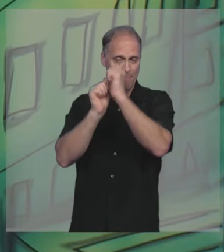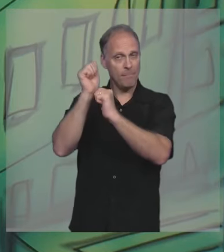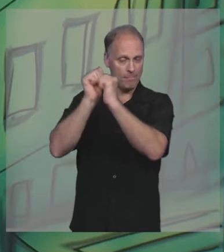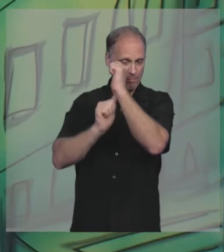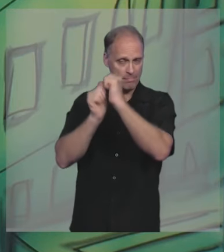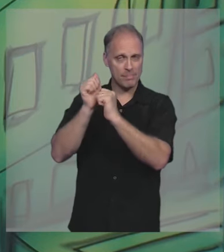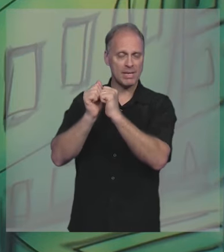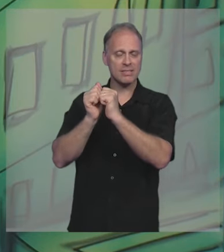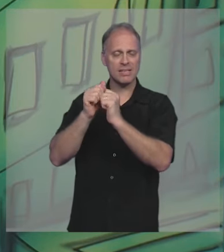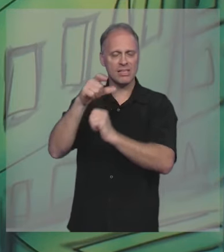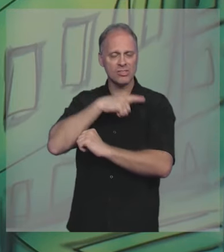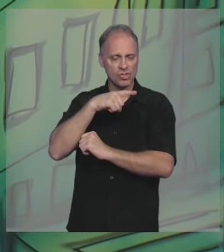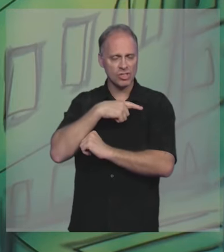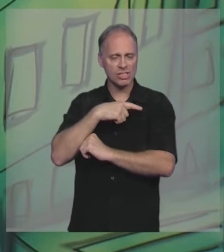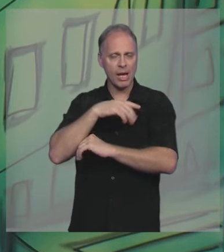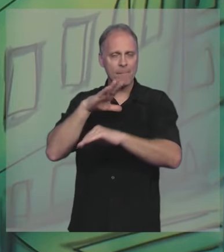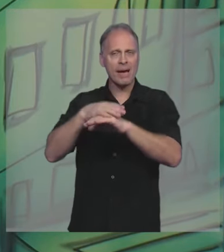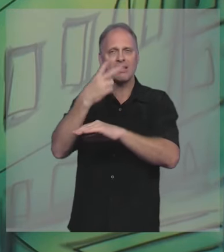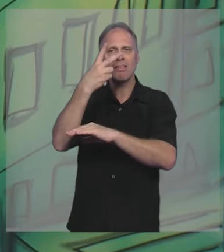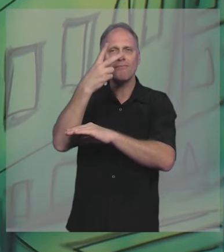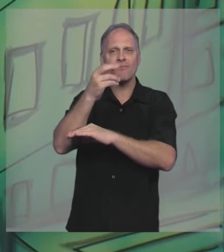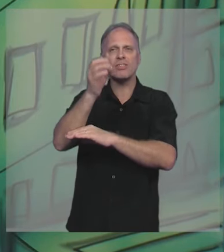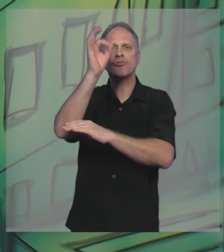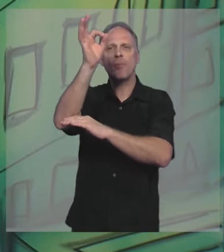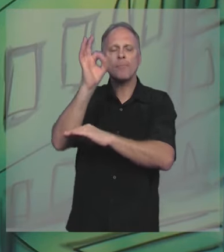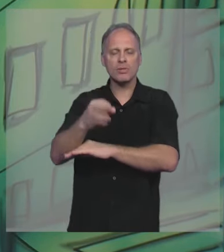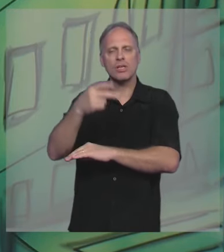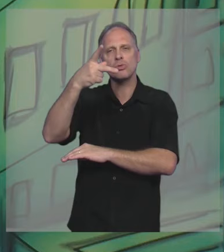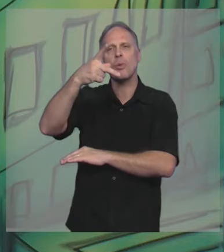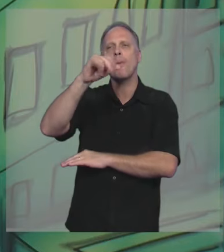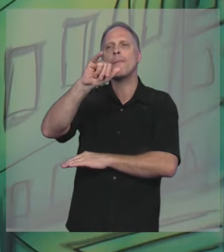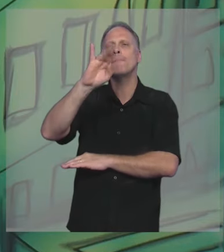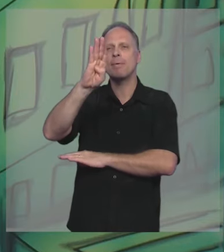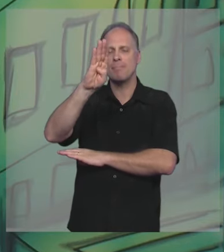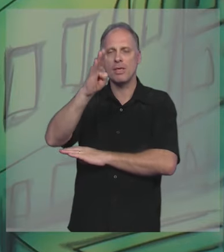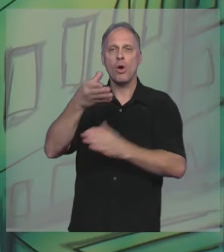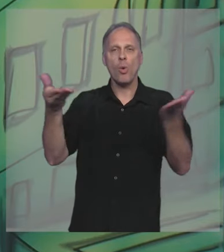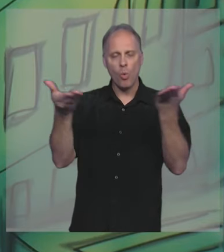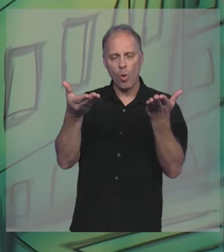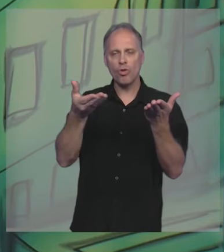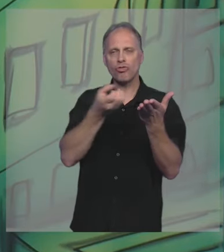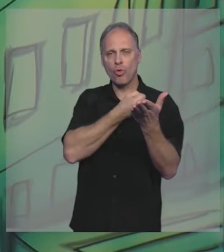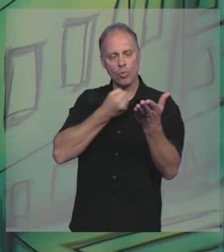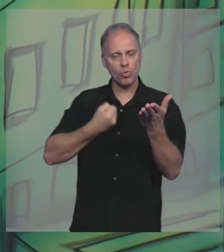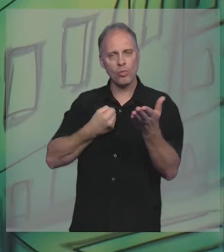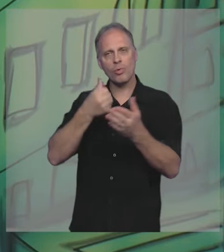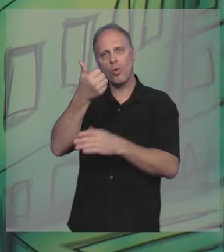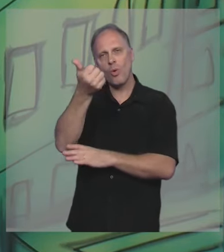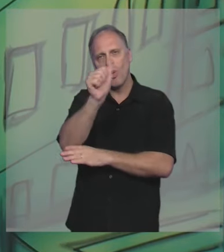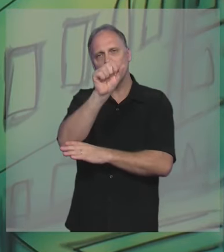né, correspondia a mais de 20%, né, do PIB. Hoje esse número está em